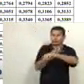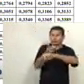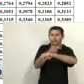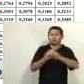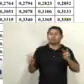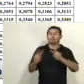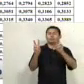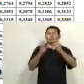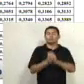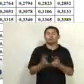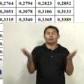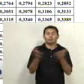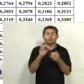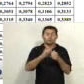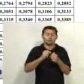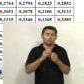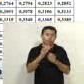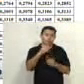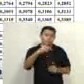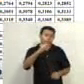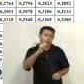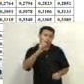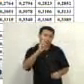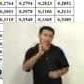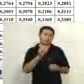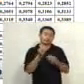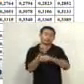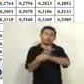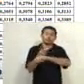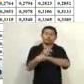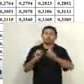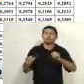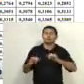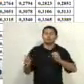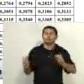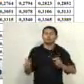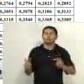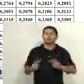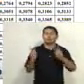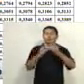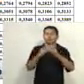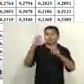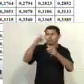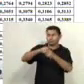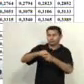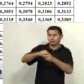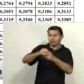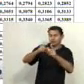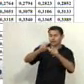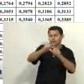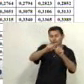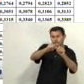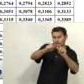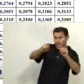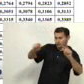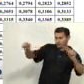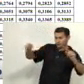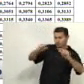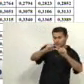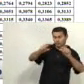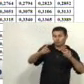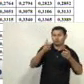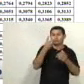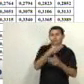desse valor, né? Agora eu já fiz a padronização, como que eu faço a busca desse valor? Eu pego na minha linha os dois